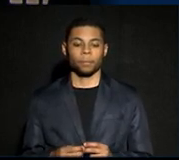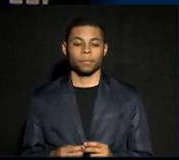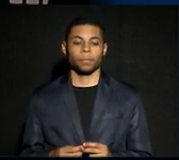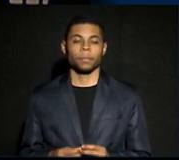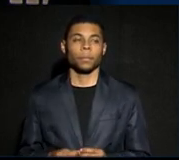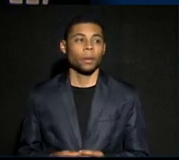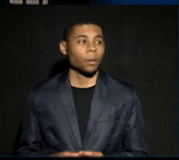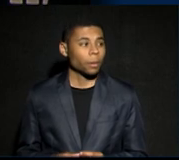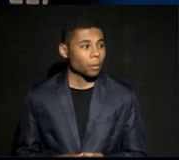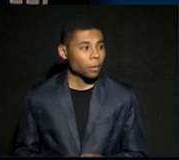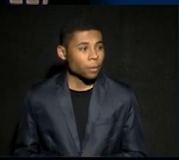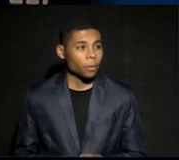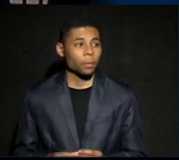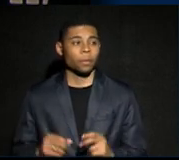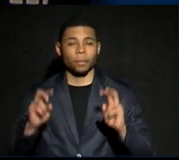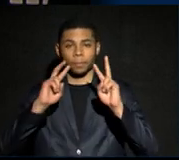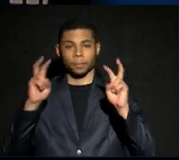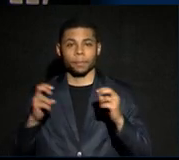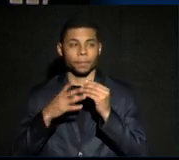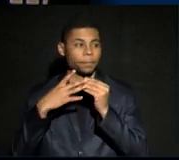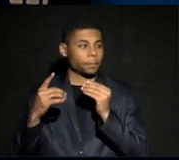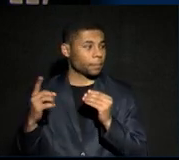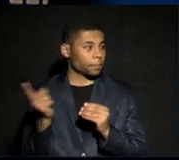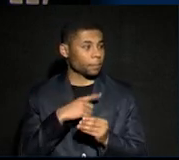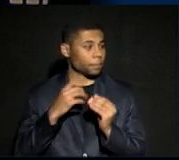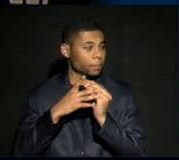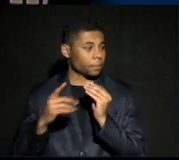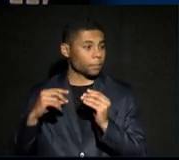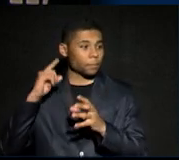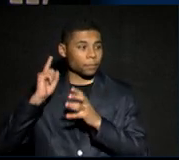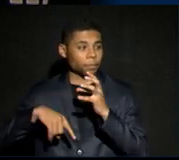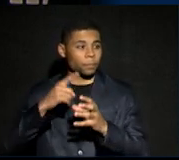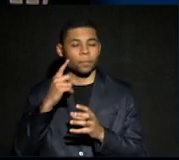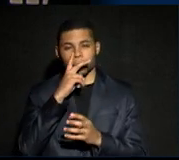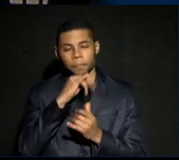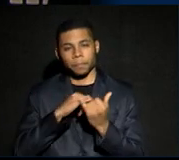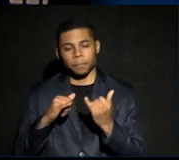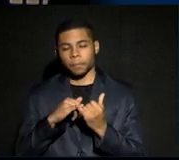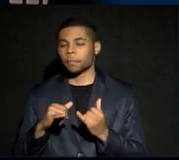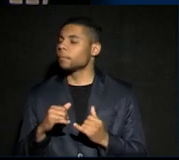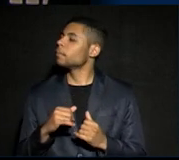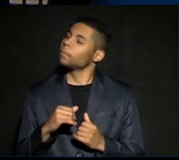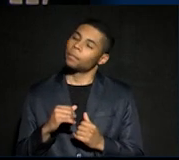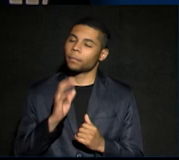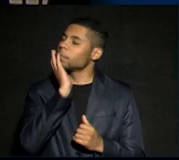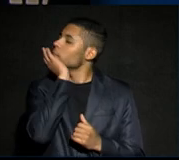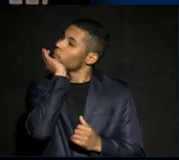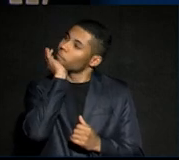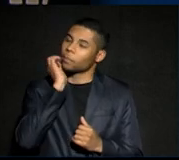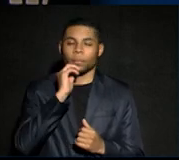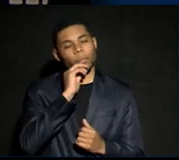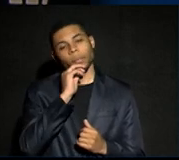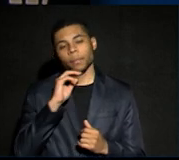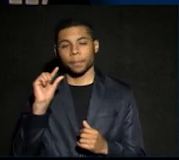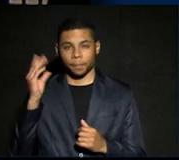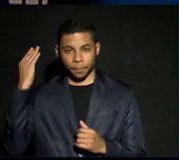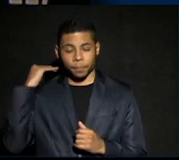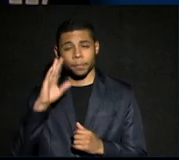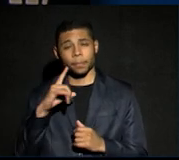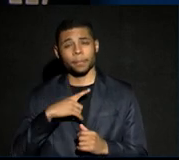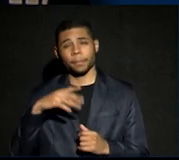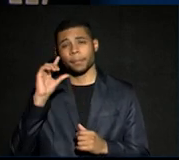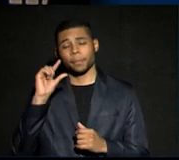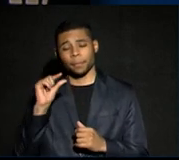pergunta em relação ao dólar. Se a gente olhar o dólar global, ele está muito próximo dos níveis mais altos, voltou recentemente, mas está